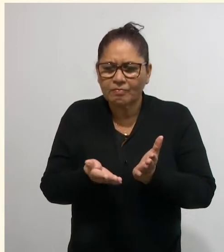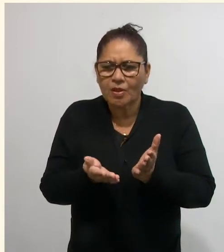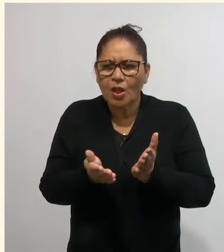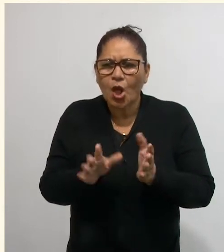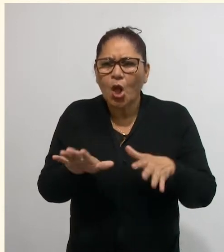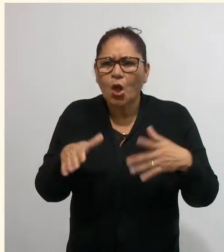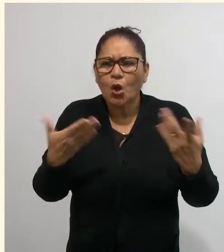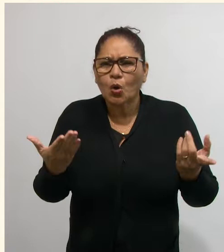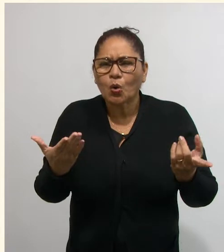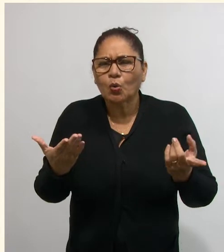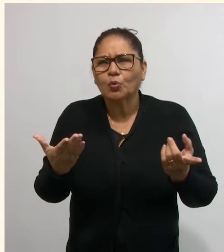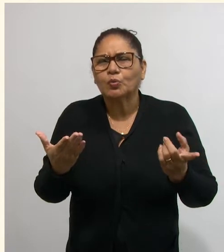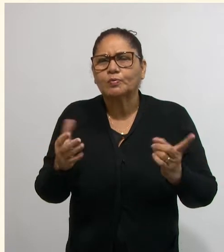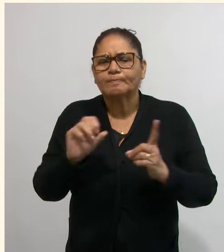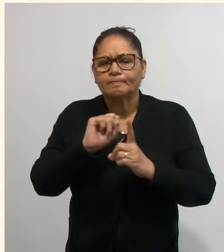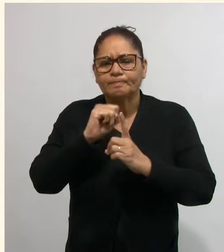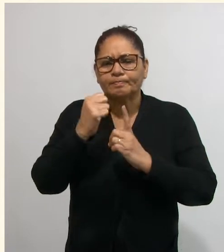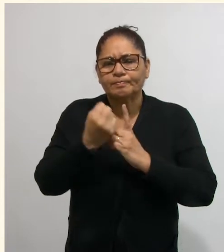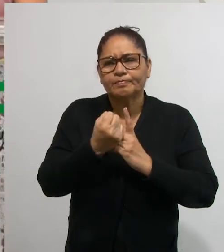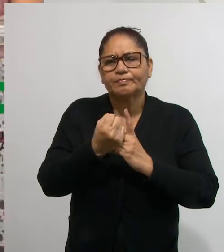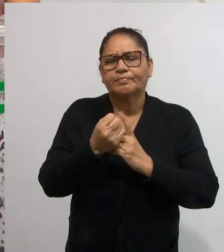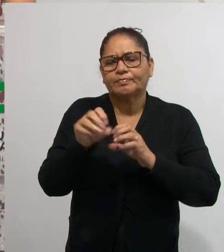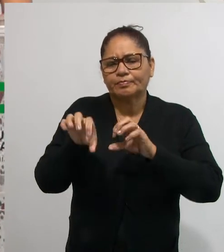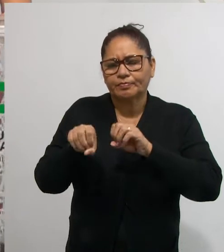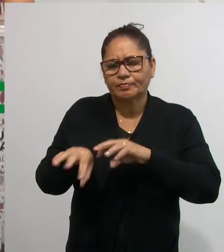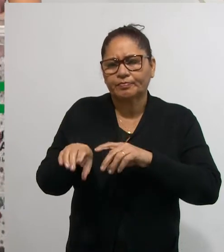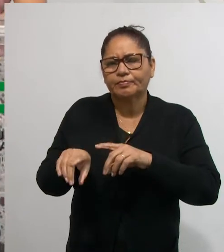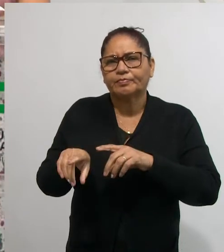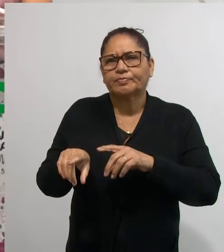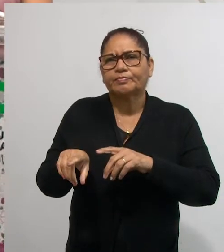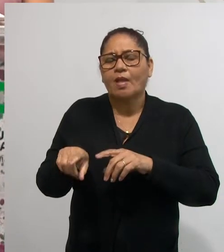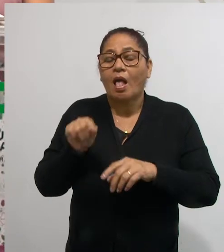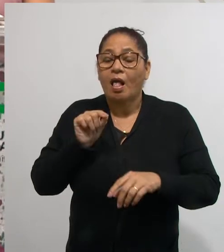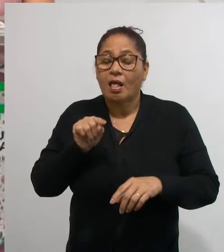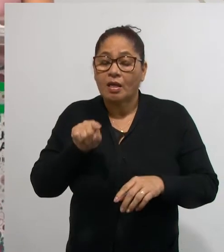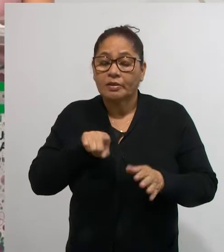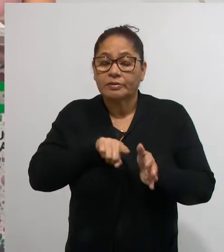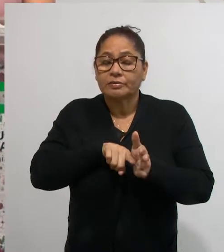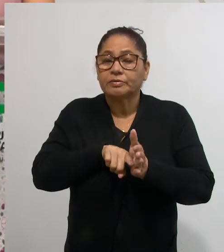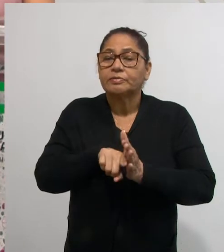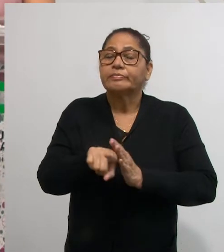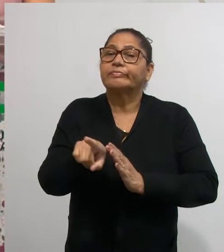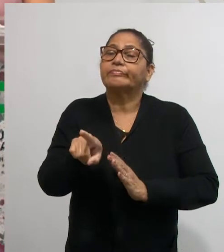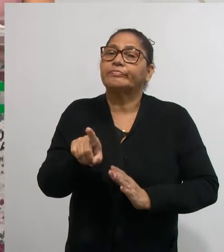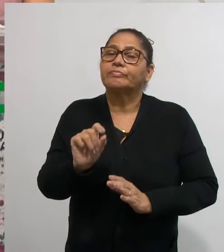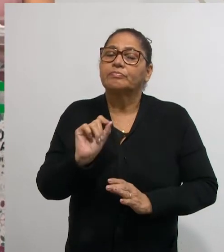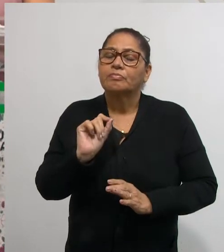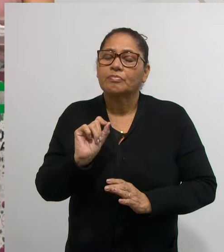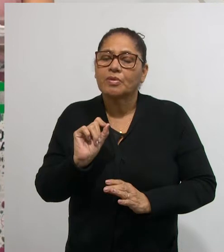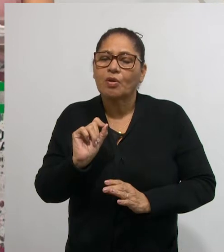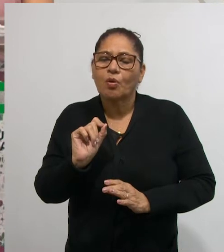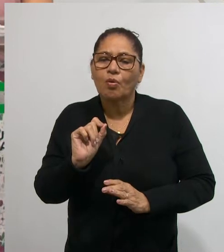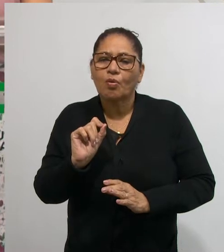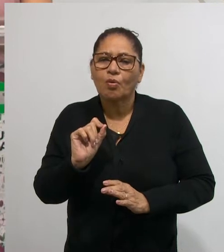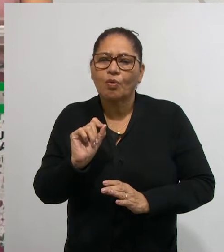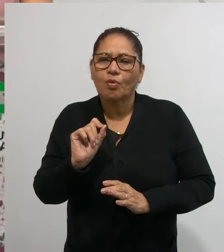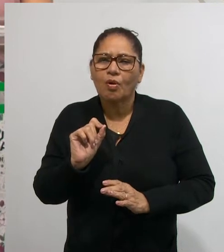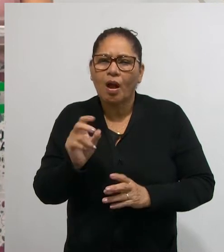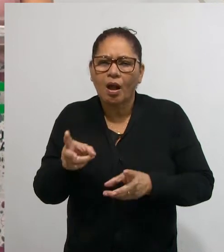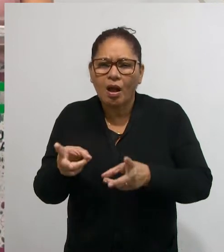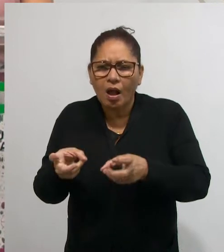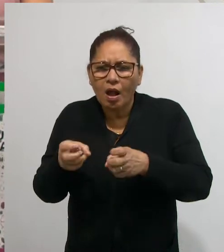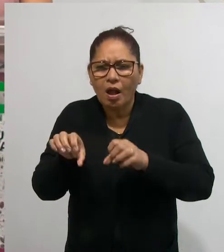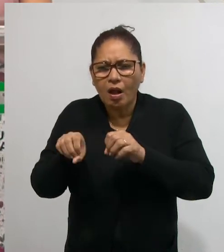do ensino. Então, nessa pergunta, ela nos remete um monte de questão, né? Sua concepção